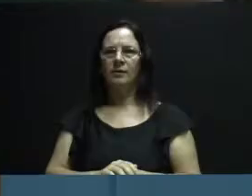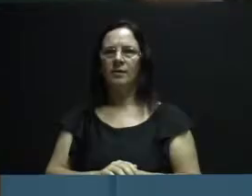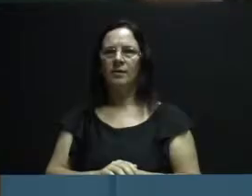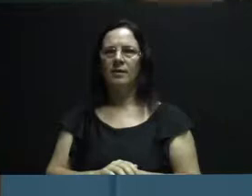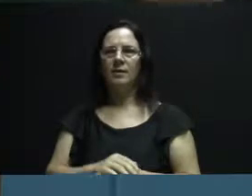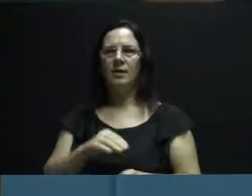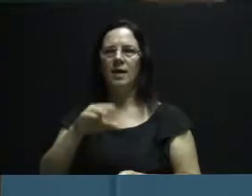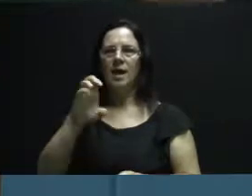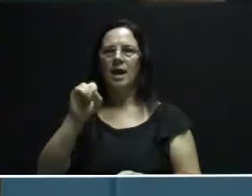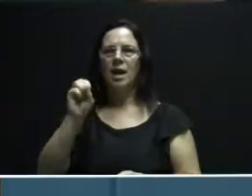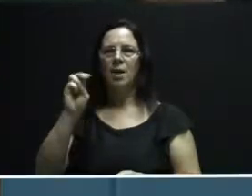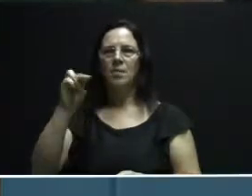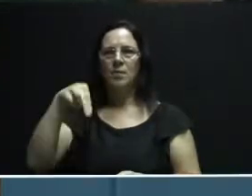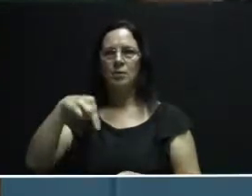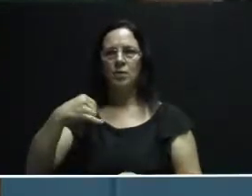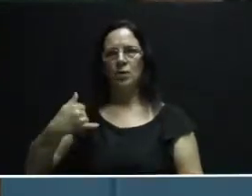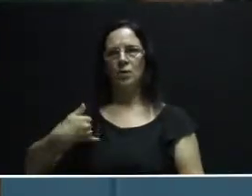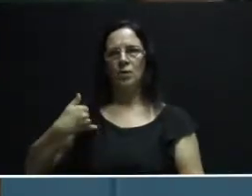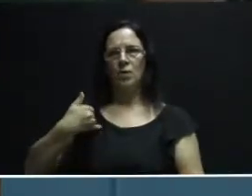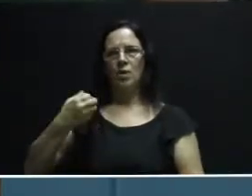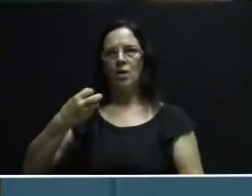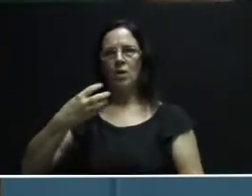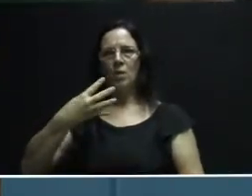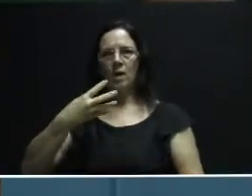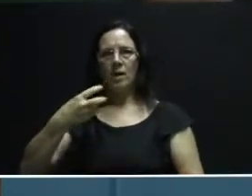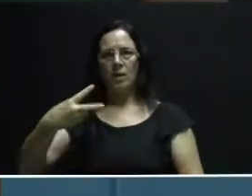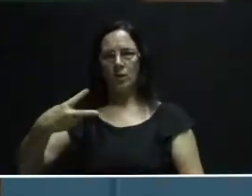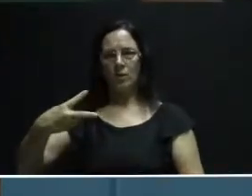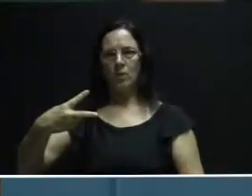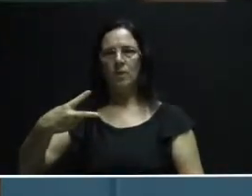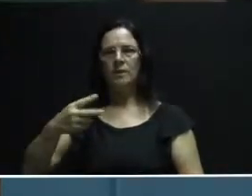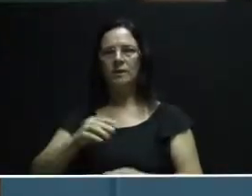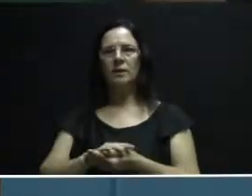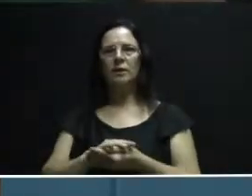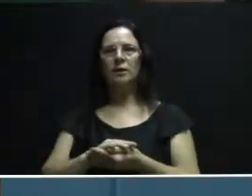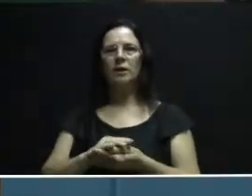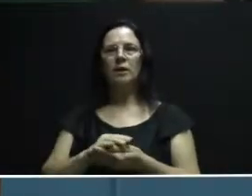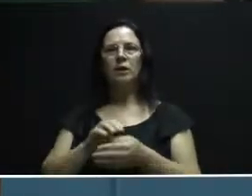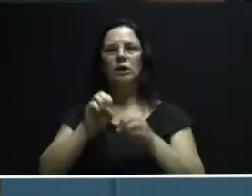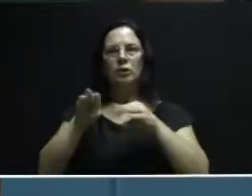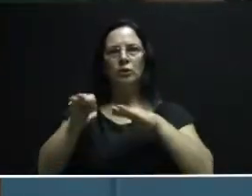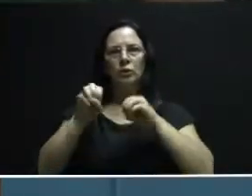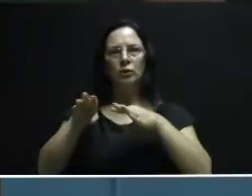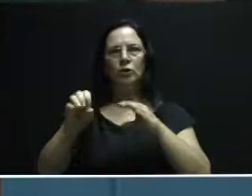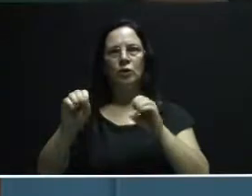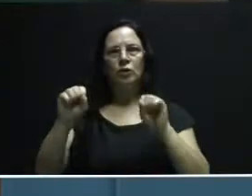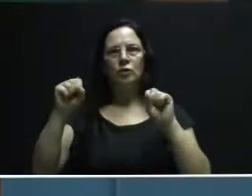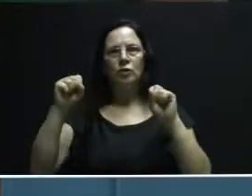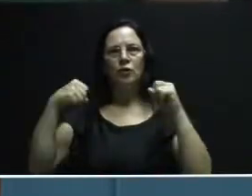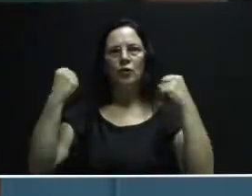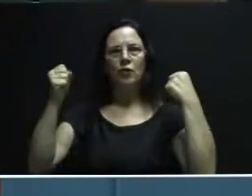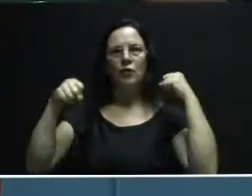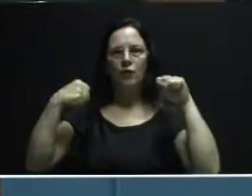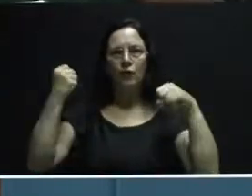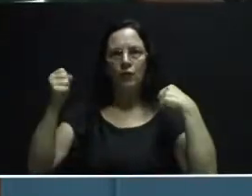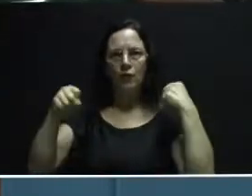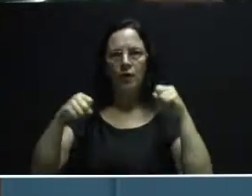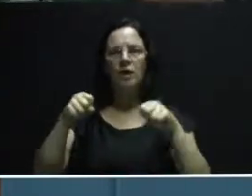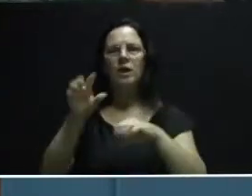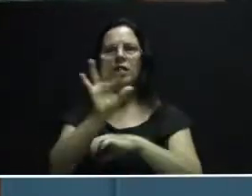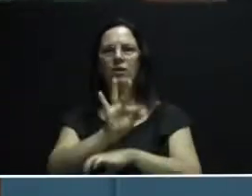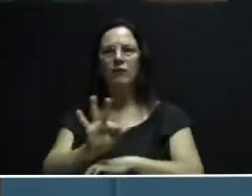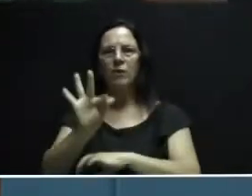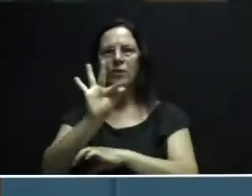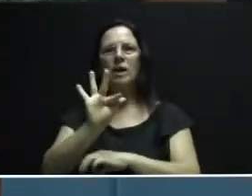Emerson Pereira dos Santos, de 42 anos, é educador físico, graduado pela Faculdade de Educação Física